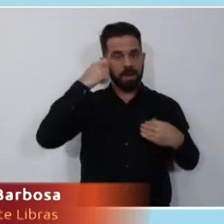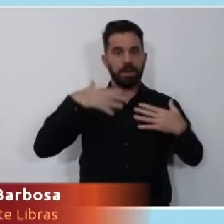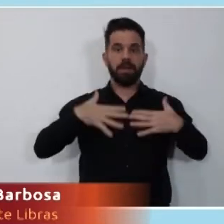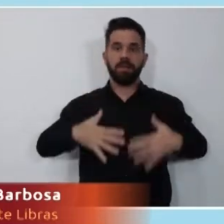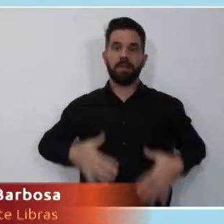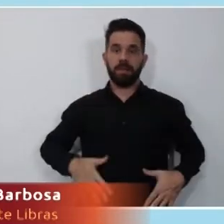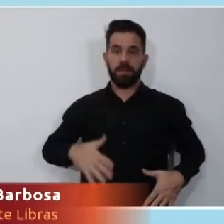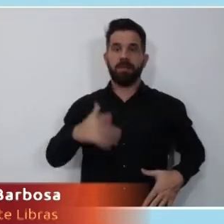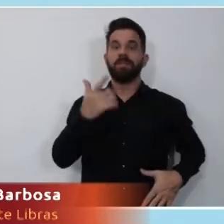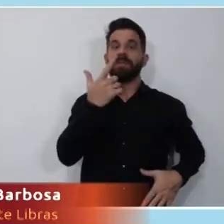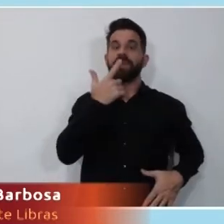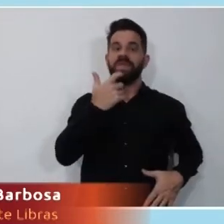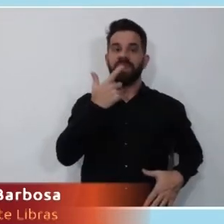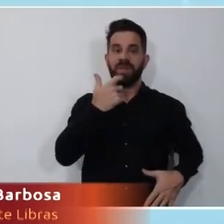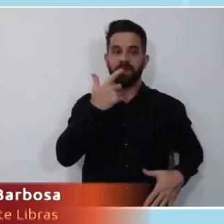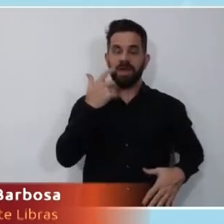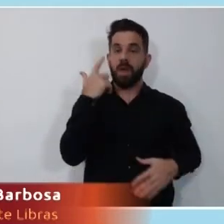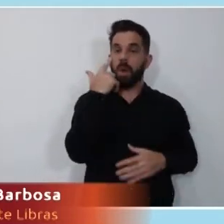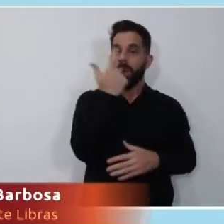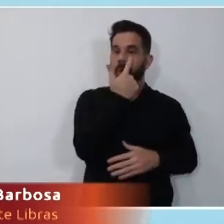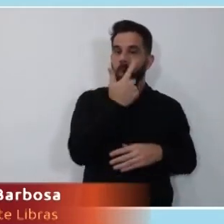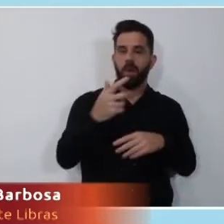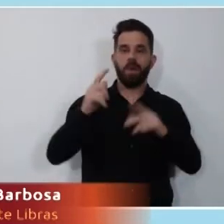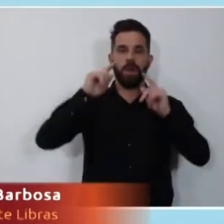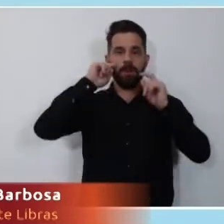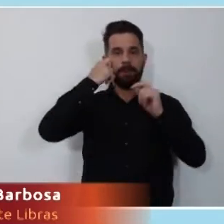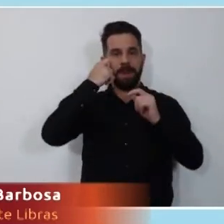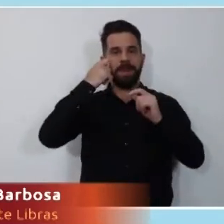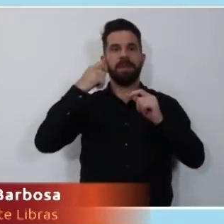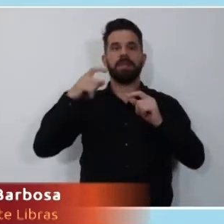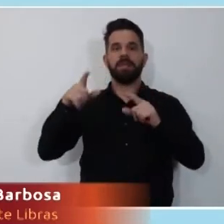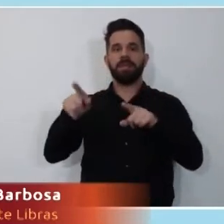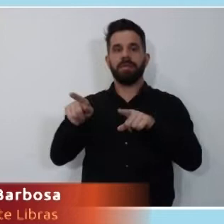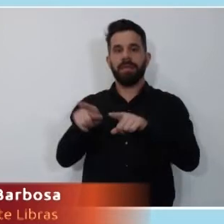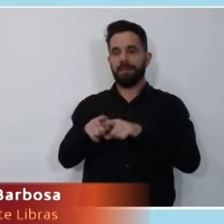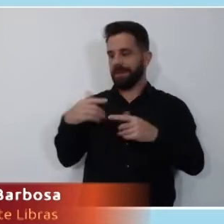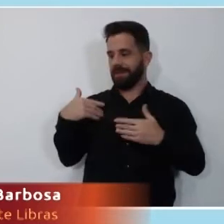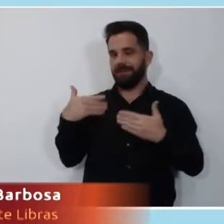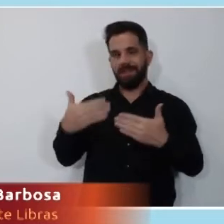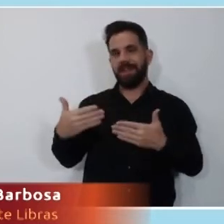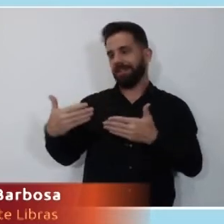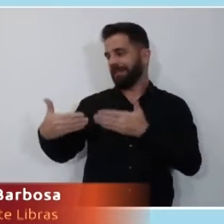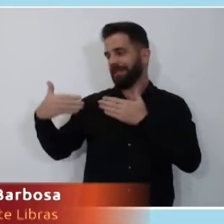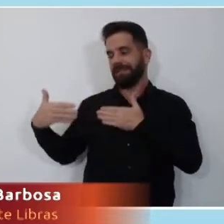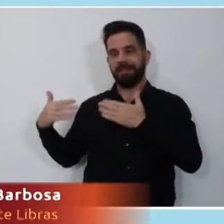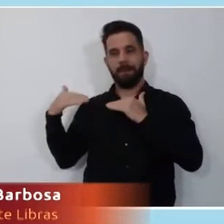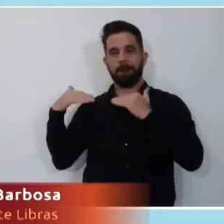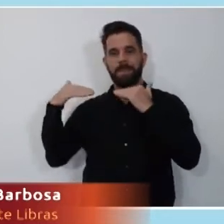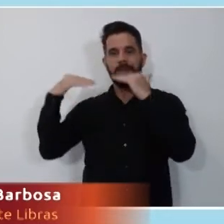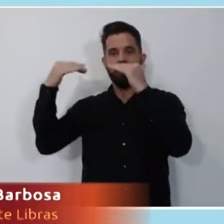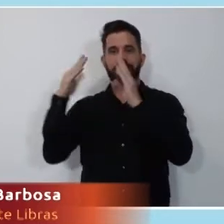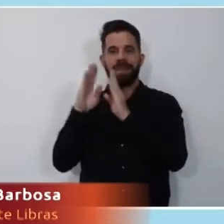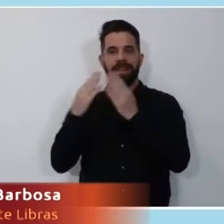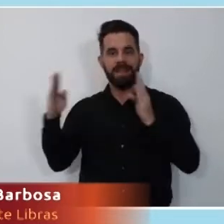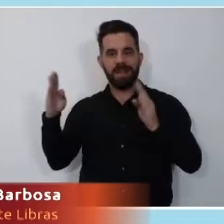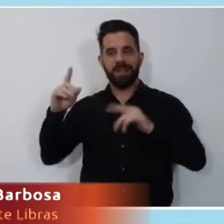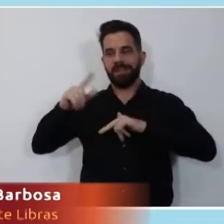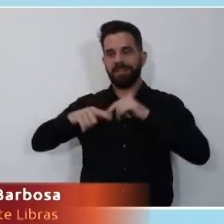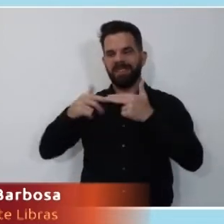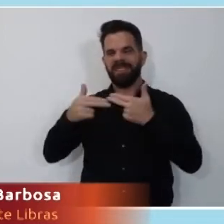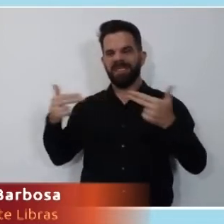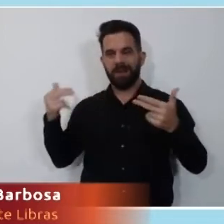vermelha. Estou aqui sentada em frente a uma estante com alguns livros e adereços de decoração. O